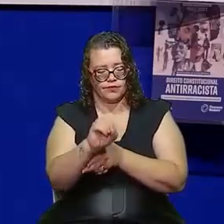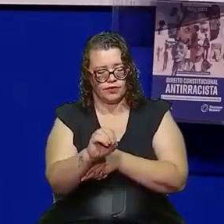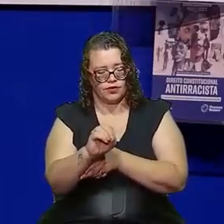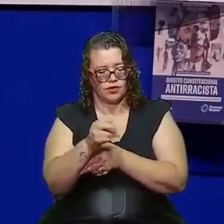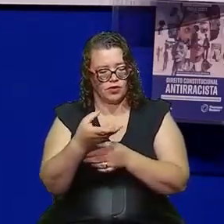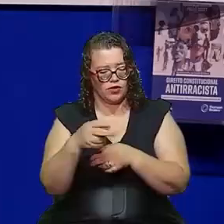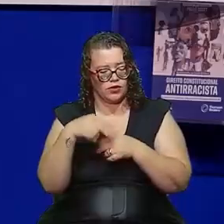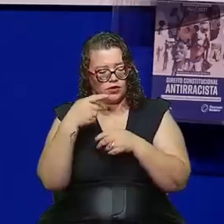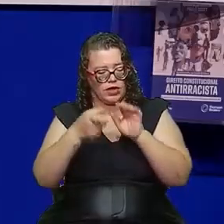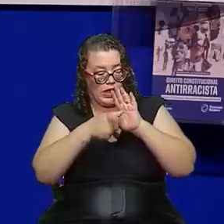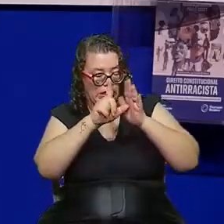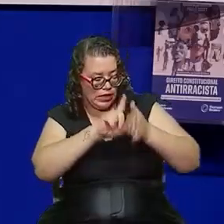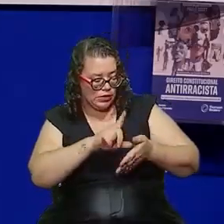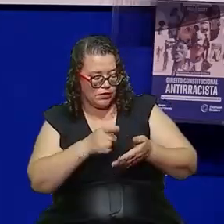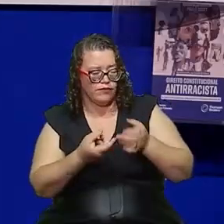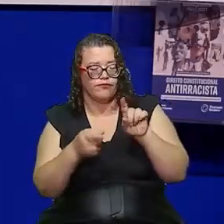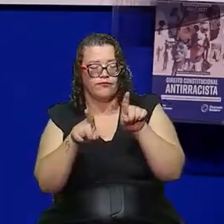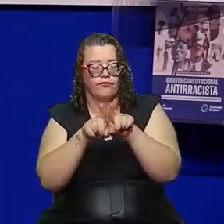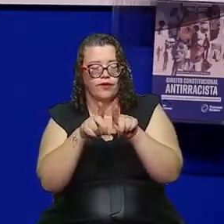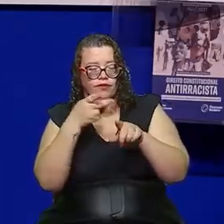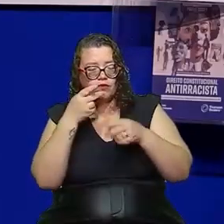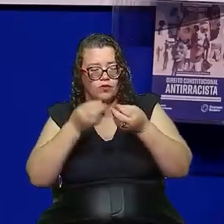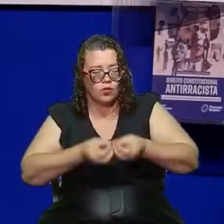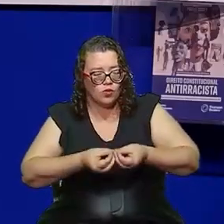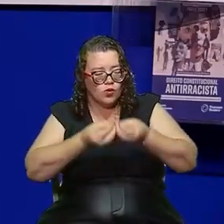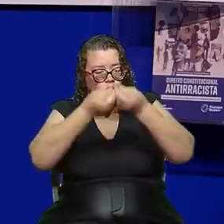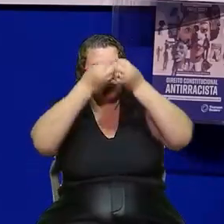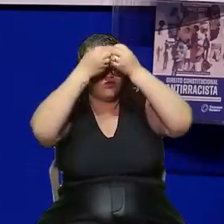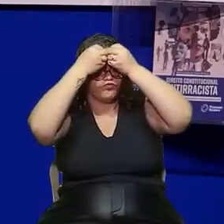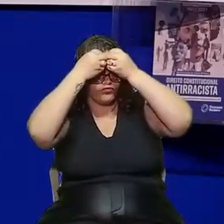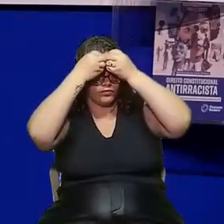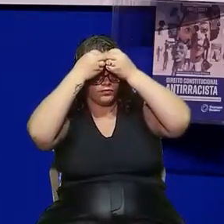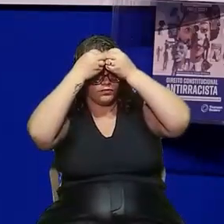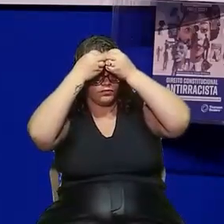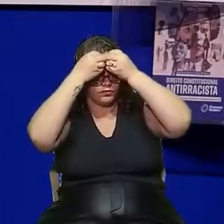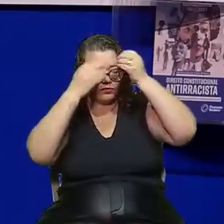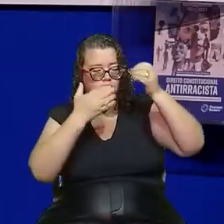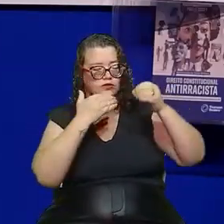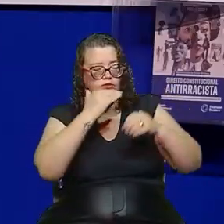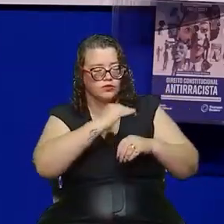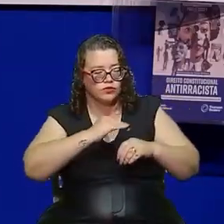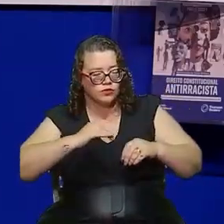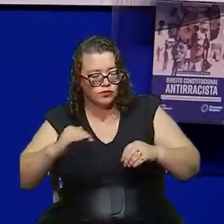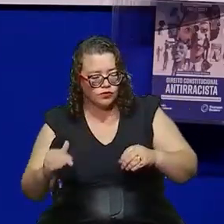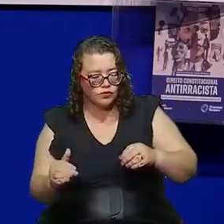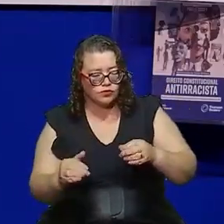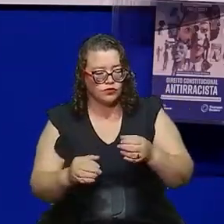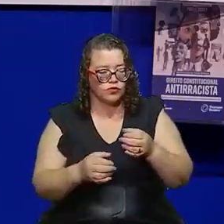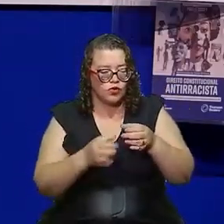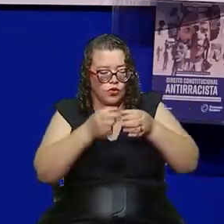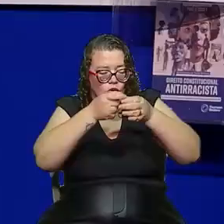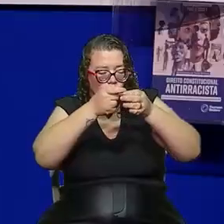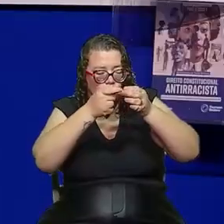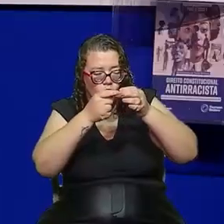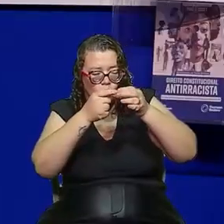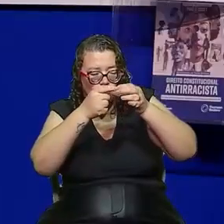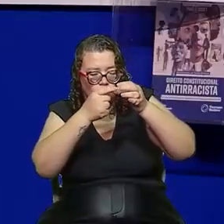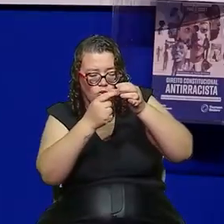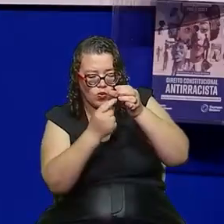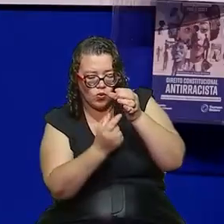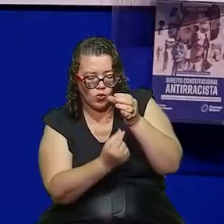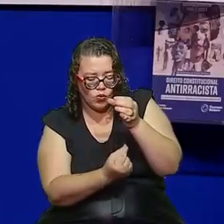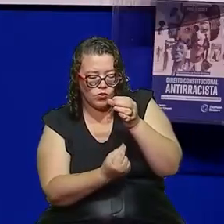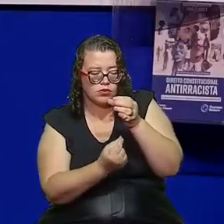guarda a infância, fica ali no fundo de um copinho de sorvete. O que aconteceu comigo, eu tenho